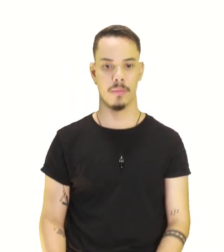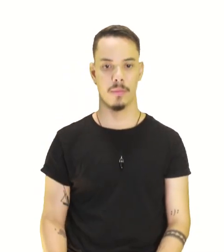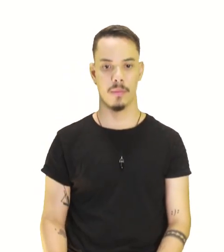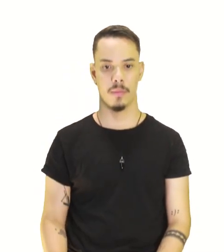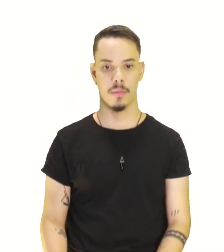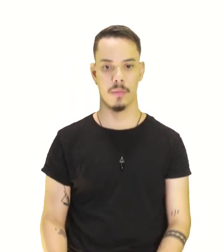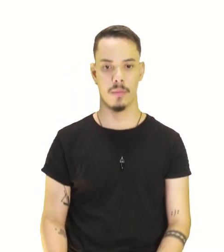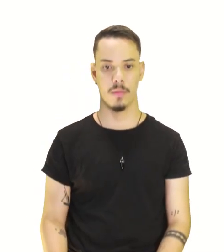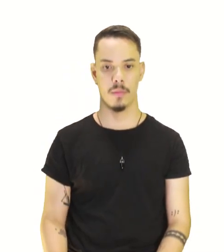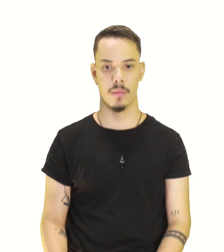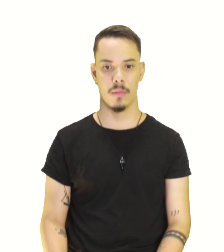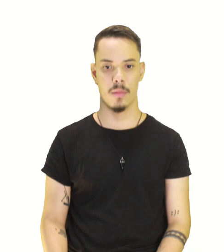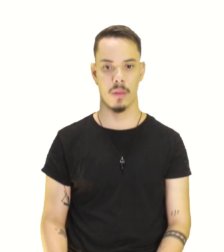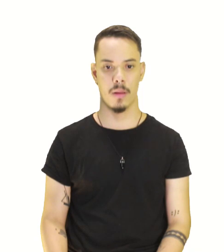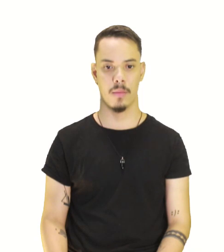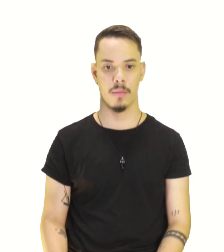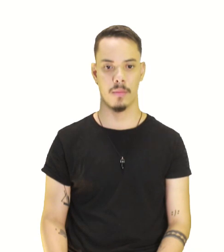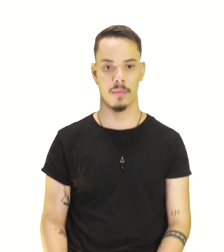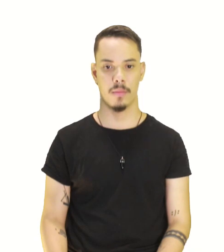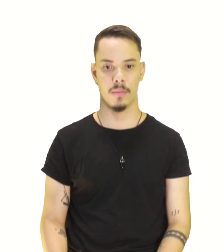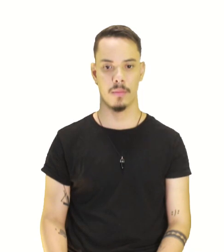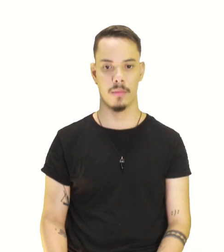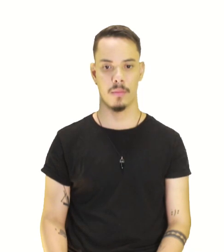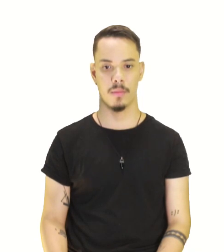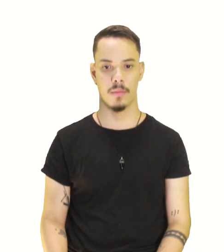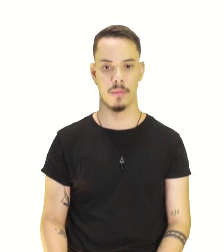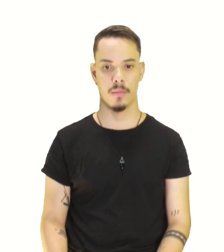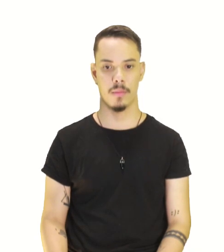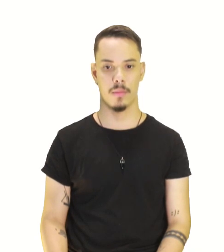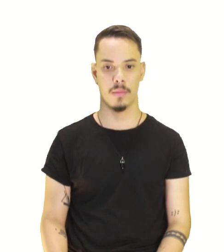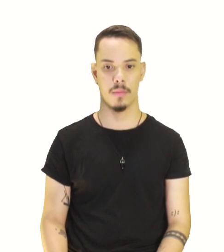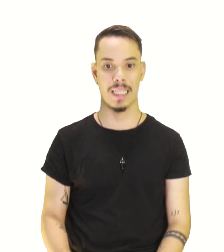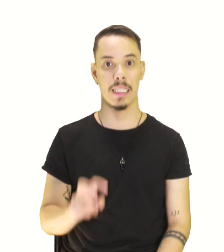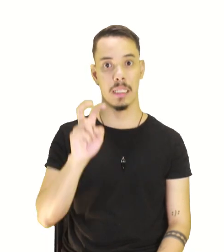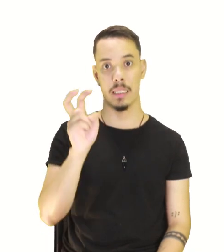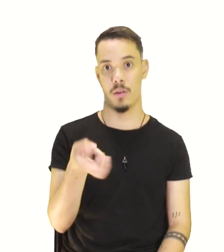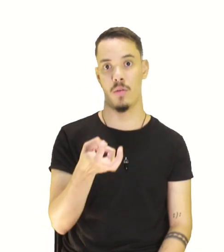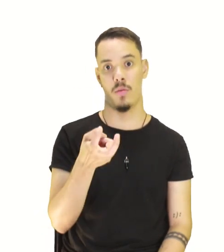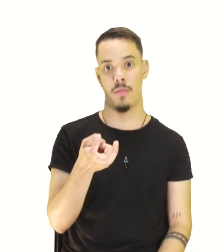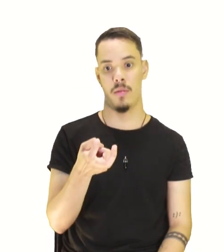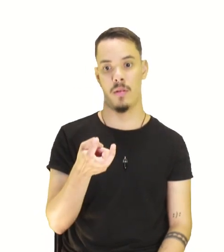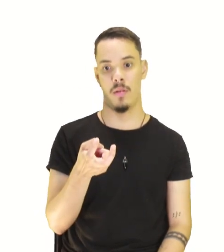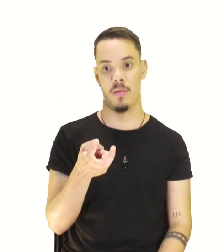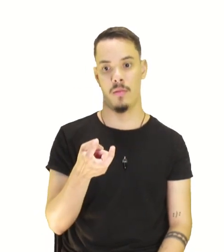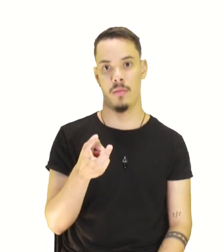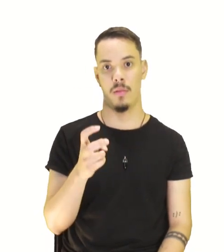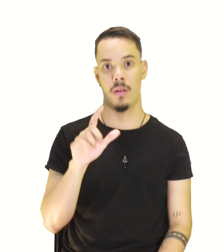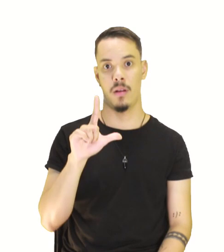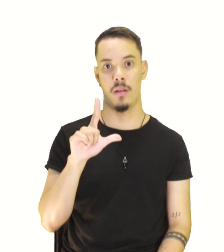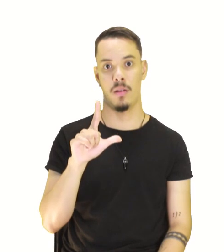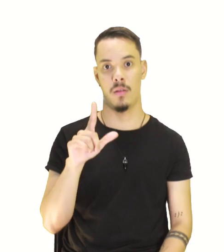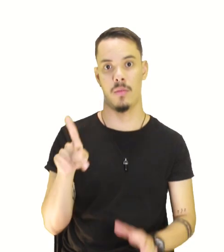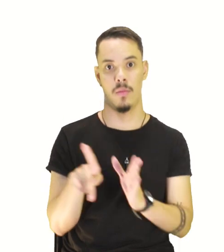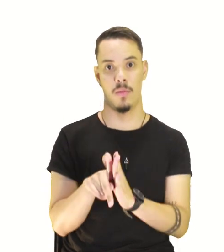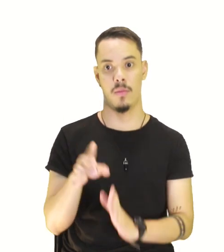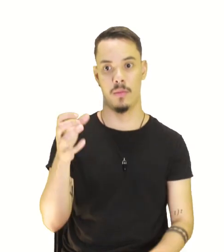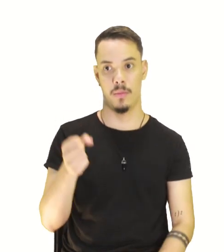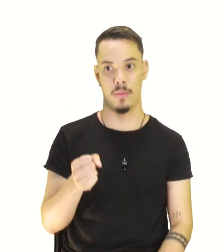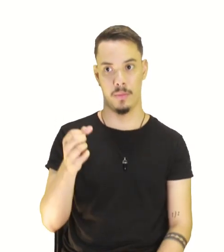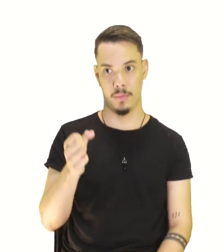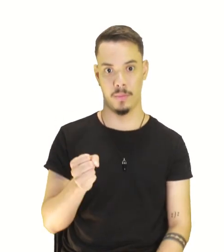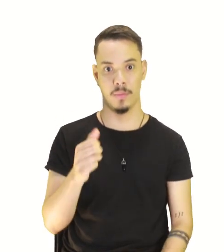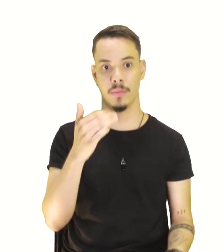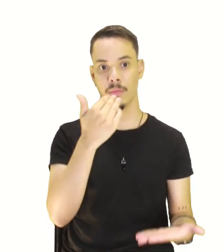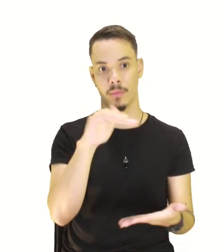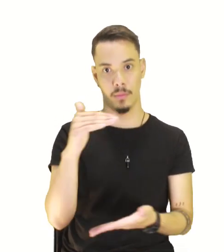tiver 1000 vaquinhas, 5 vezes 1000? 5.000. 5.000 litros de leite. Beleza. Pergunta,